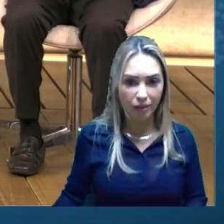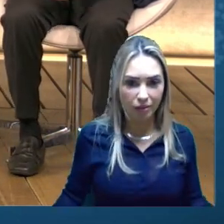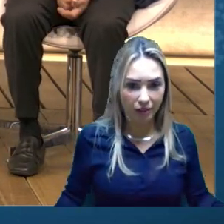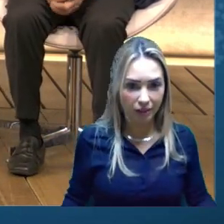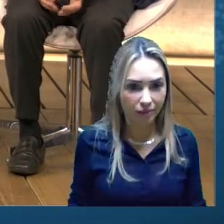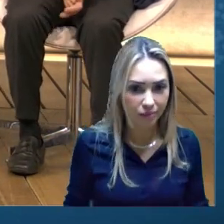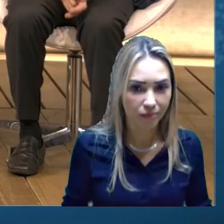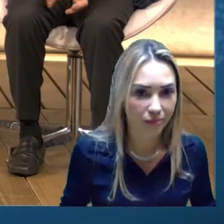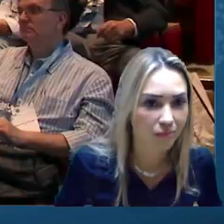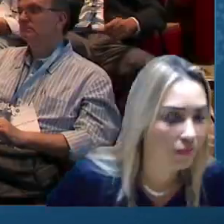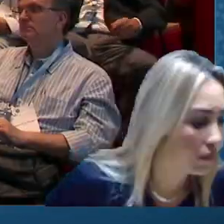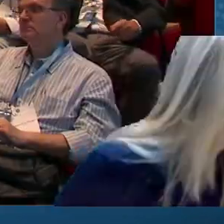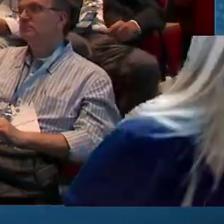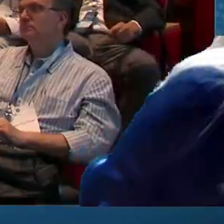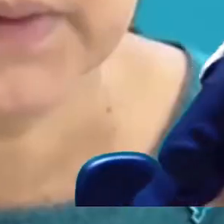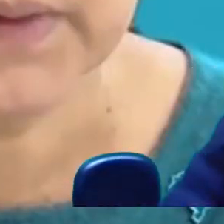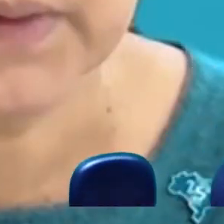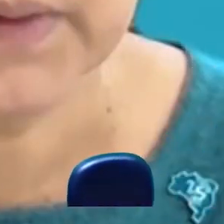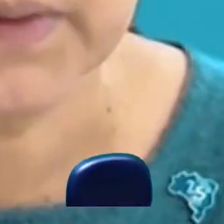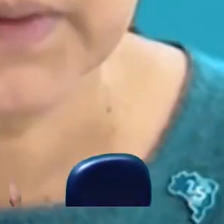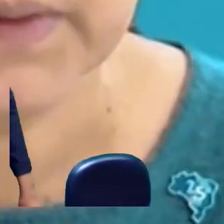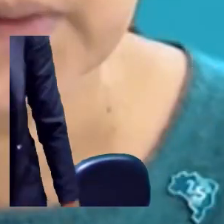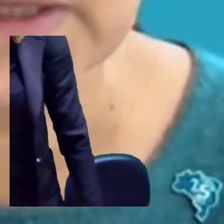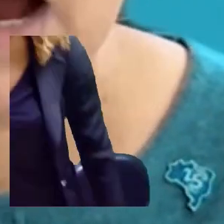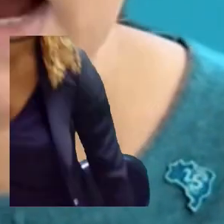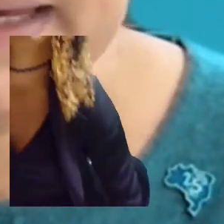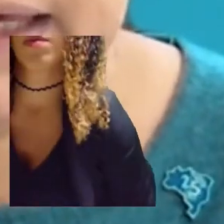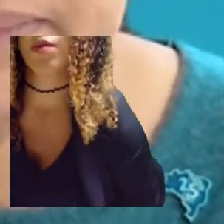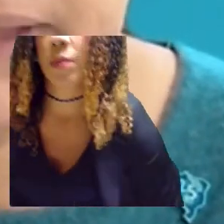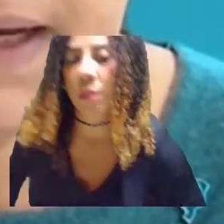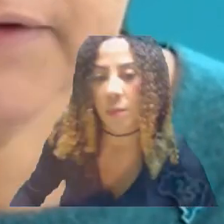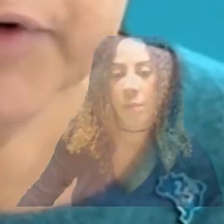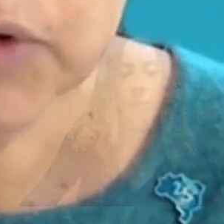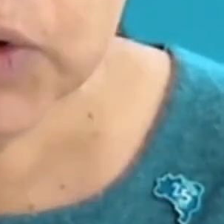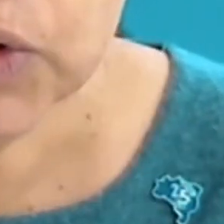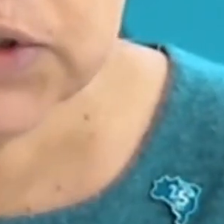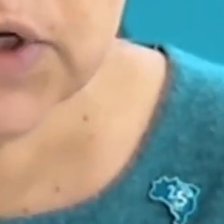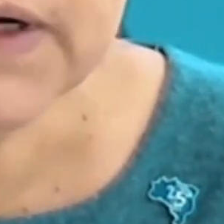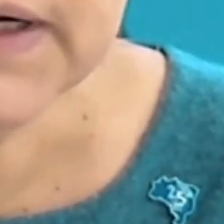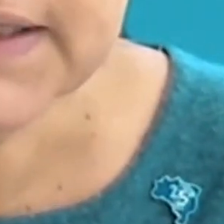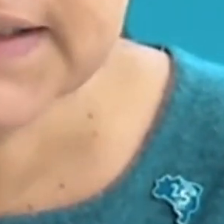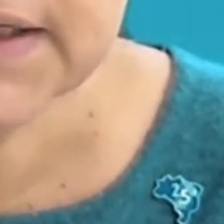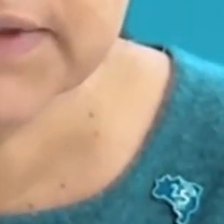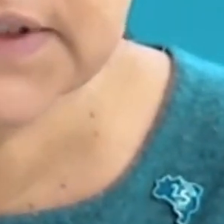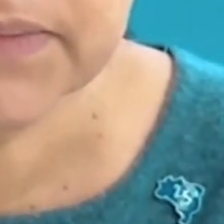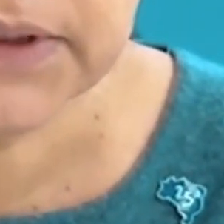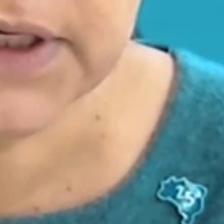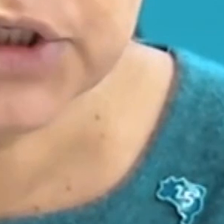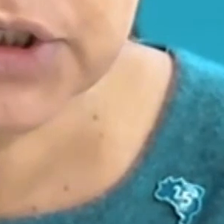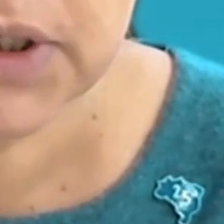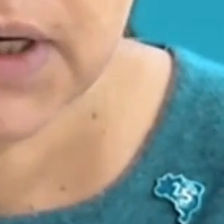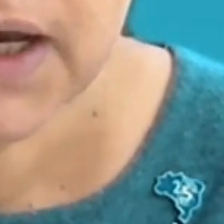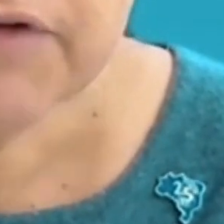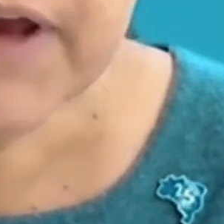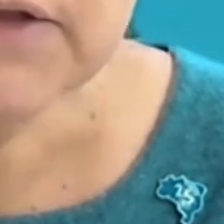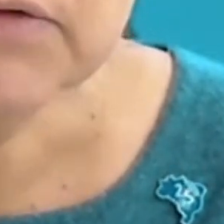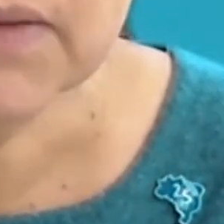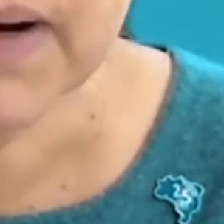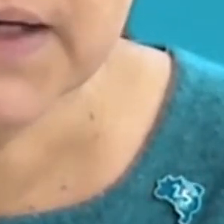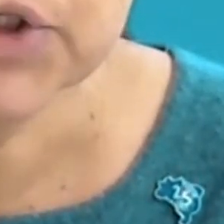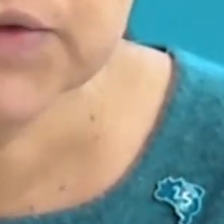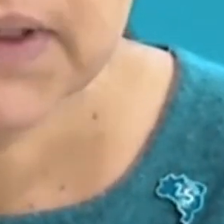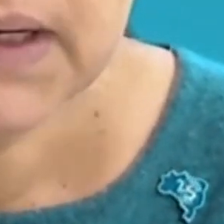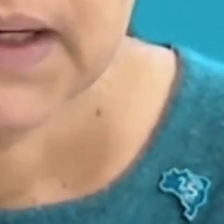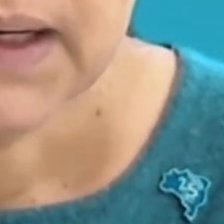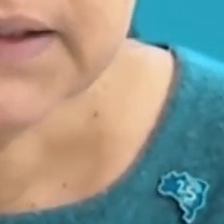Olá, cumprimento a todos, faço um cumprimento especial à equipe da Fiocruz na organização desse importante